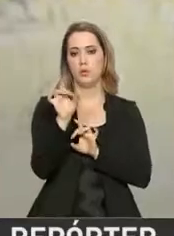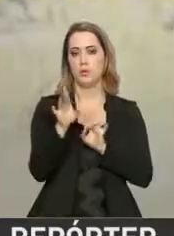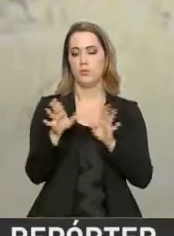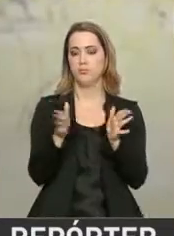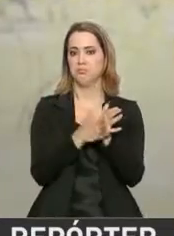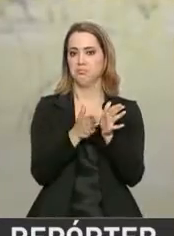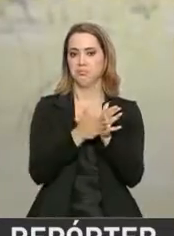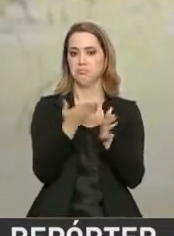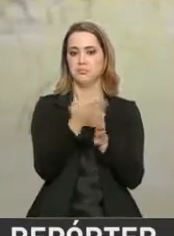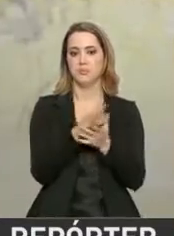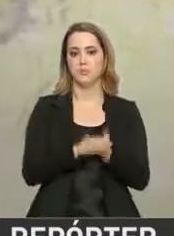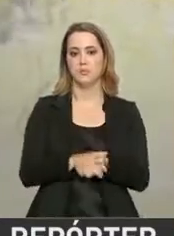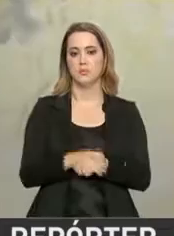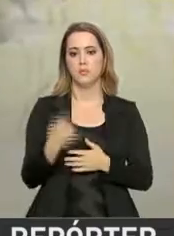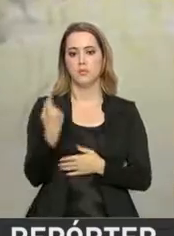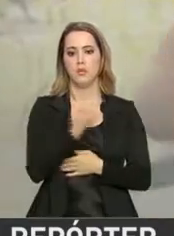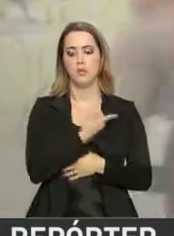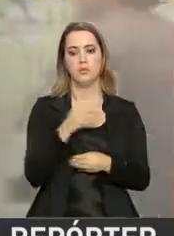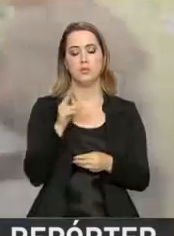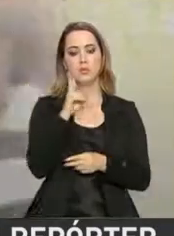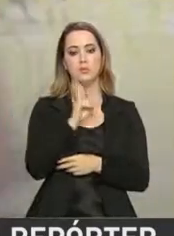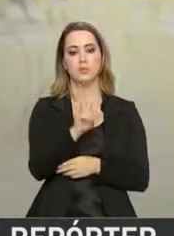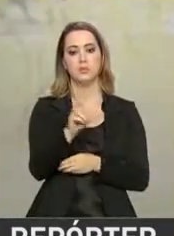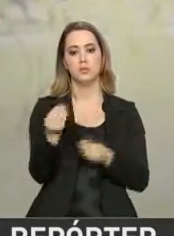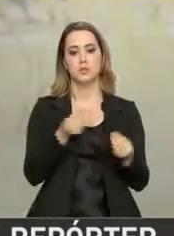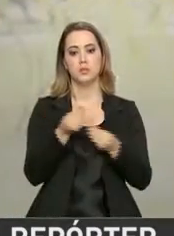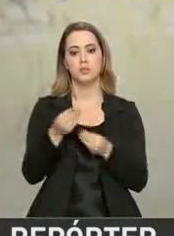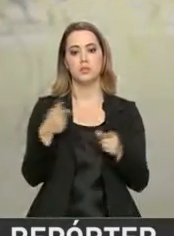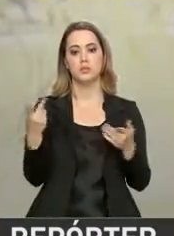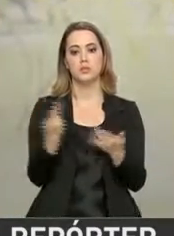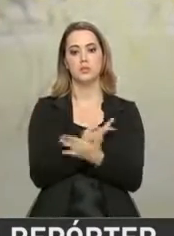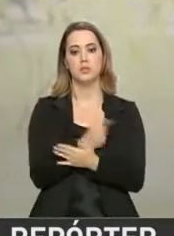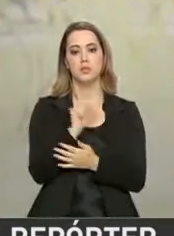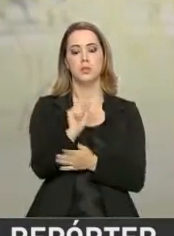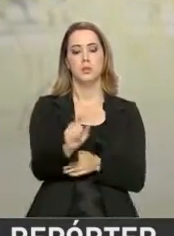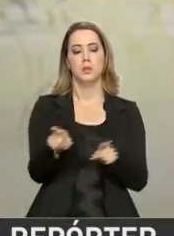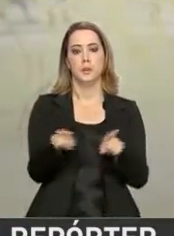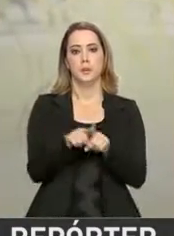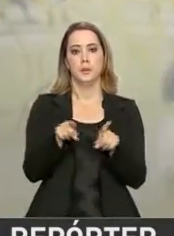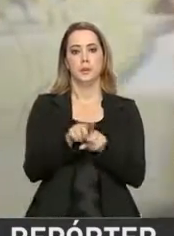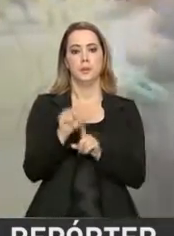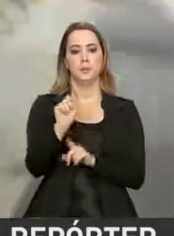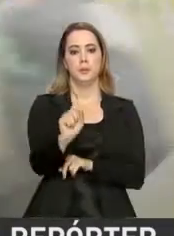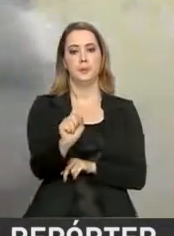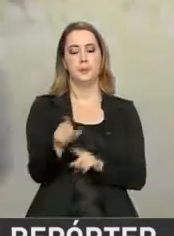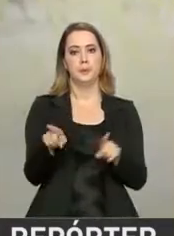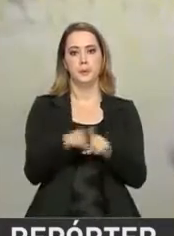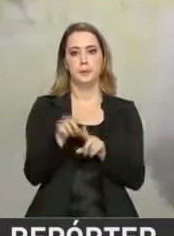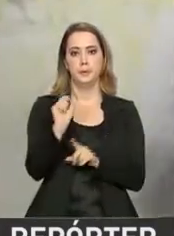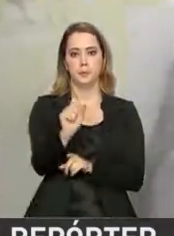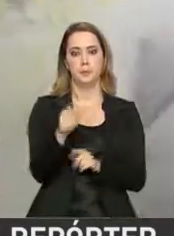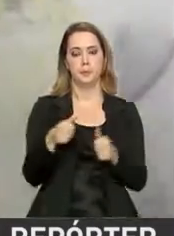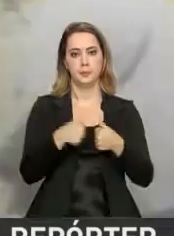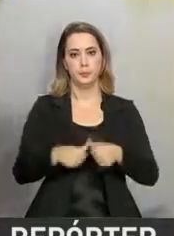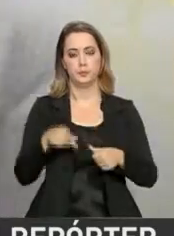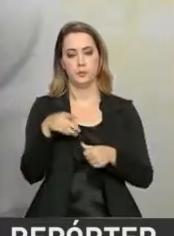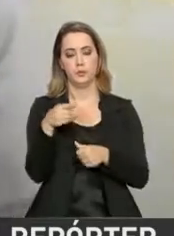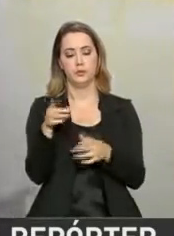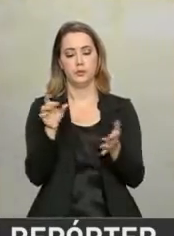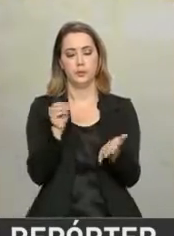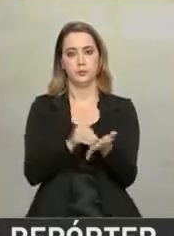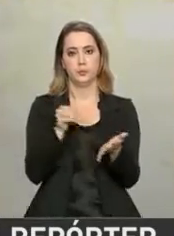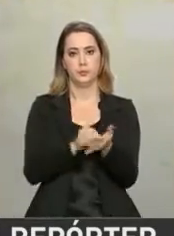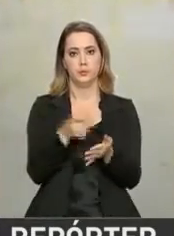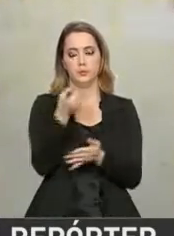Tem vindo ver como que a gente está, como que a gente está passando, se precisa de remédio. Às vezes não tem o remédio lá onde ele trabalha, né?